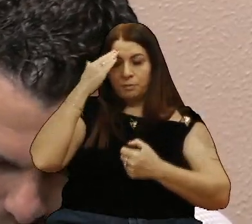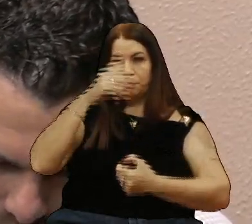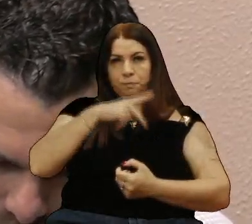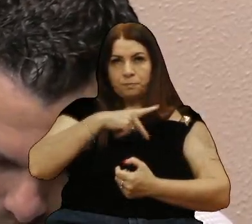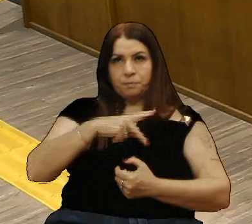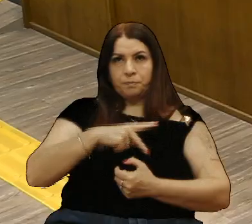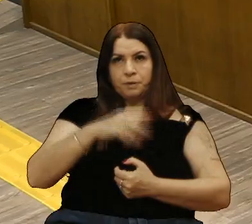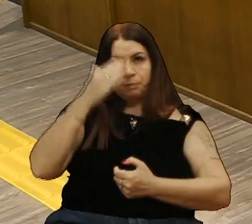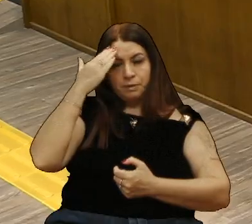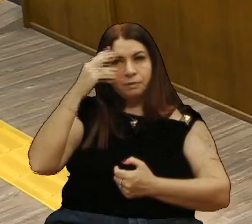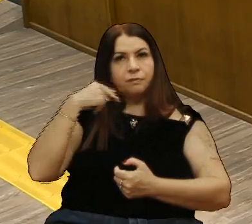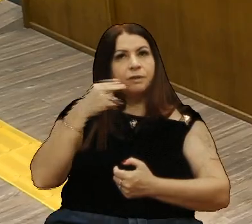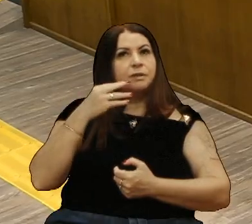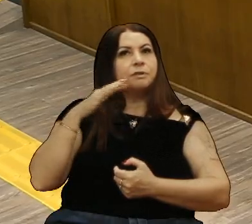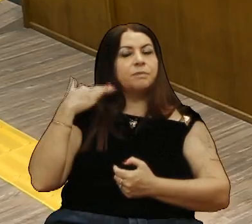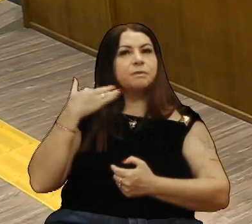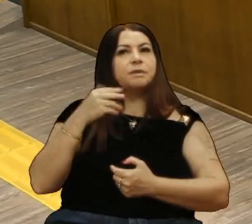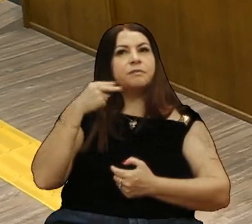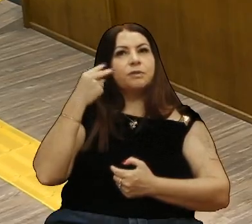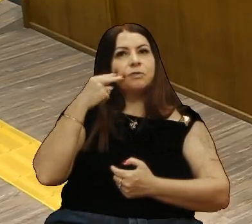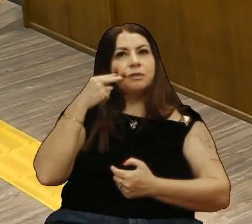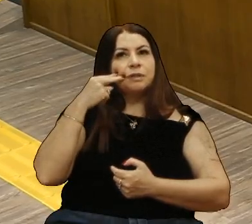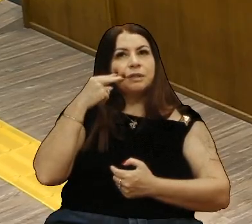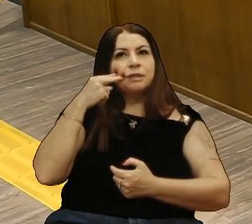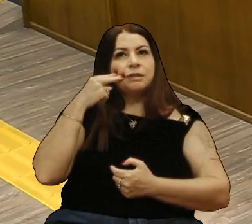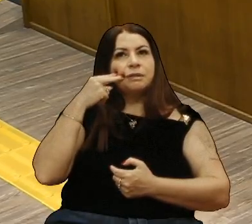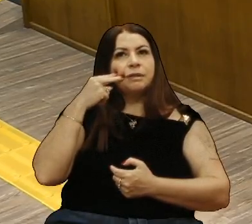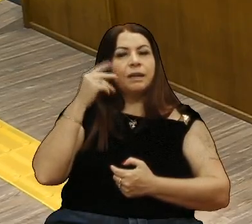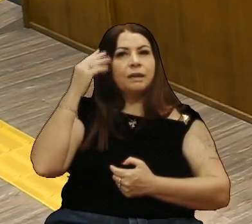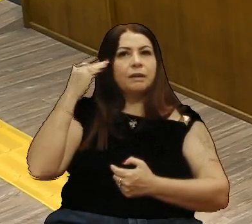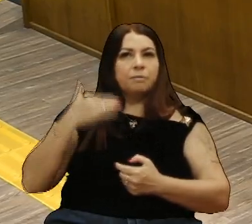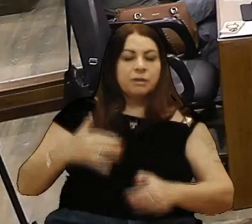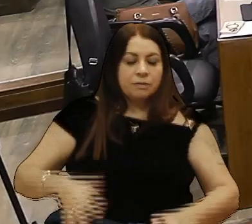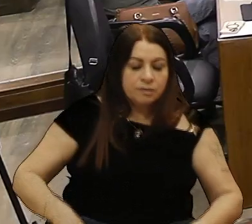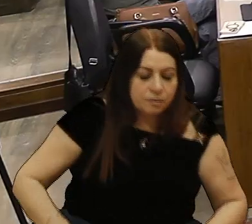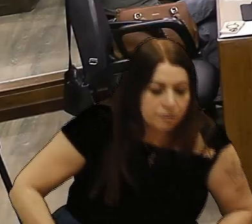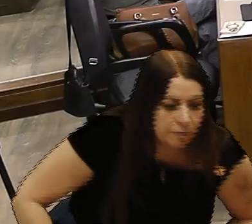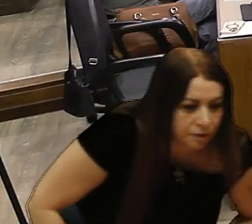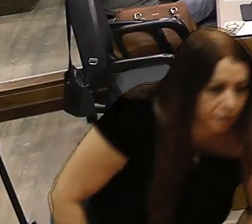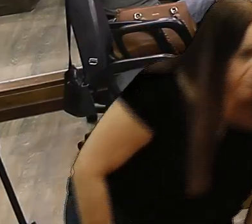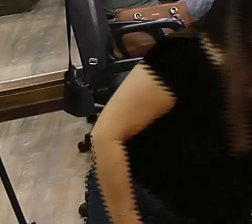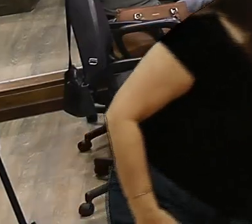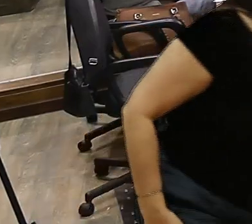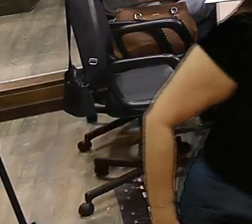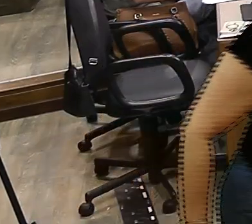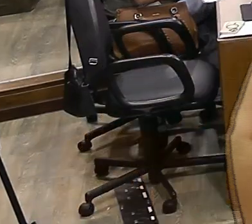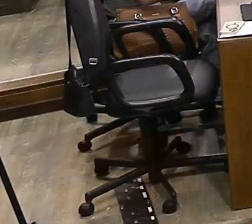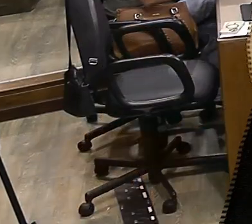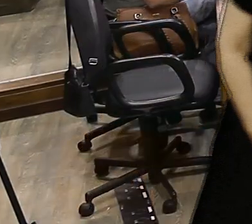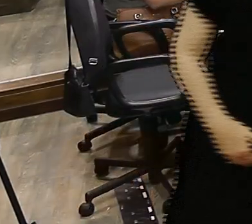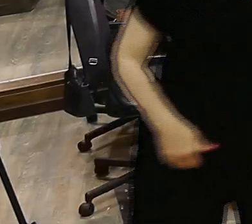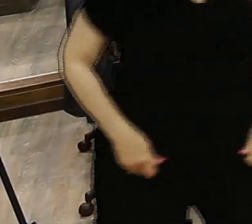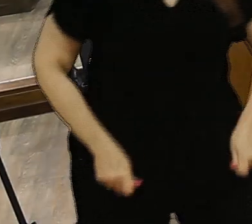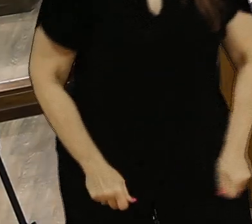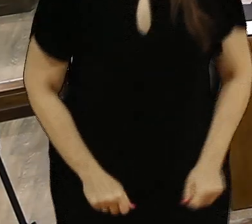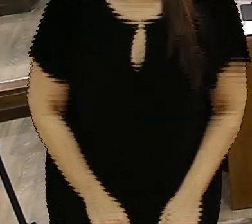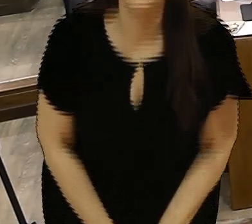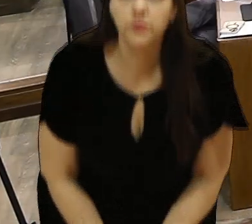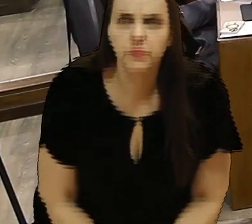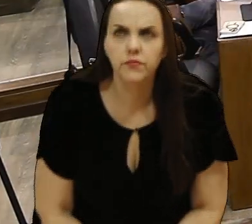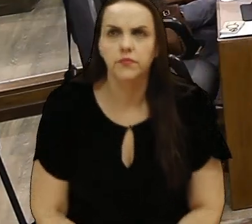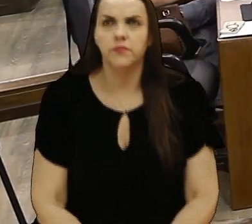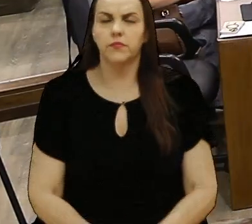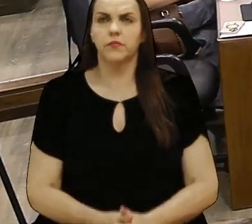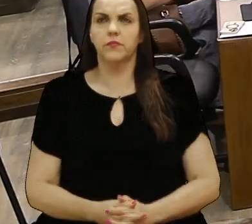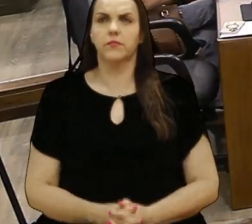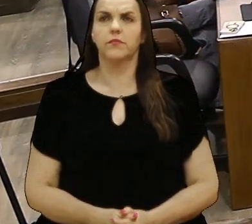presidente. Obrigado, vereadora Andressa Marques. Com a palavra, a vereadora Daiane Mello. Senhor presidente, senhores vereadores, eu quero fazer um voto de congratulações à